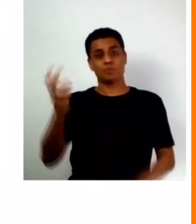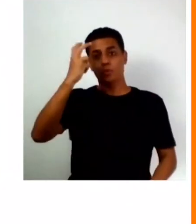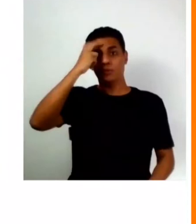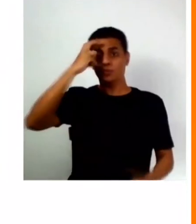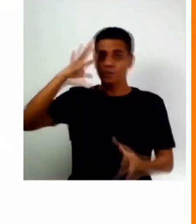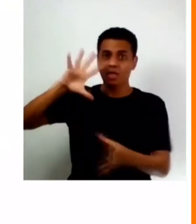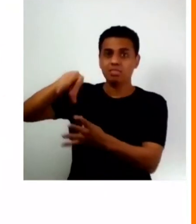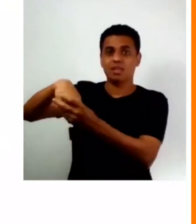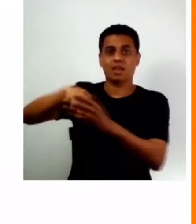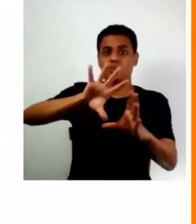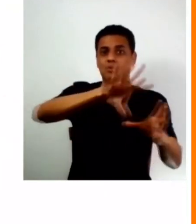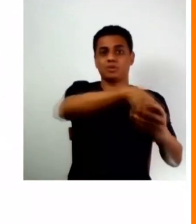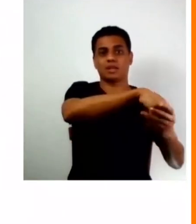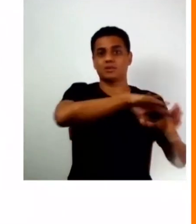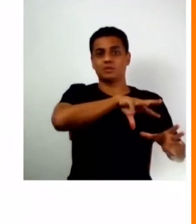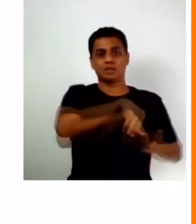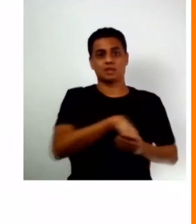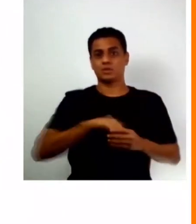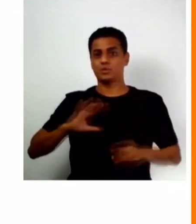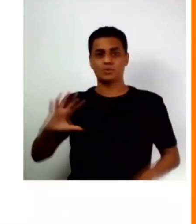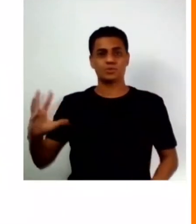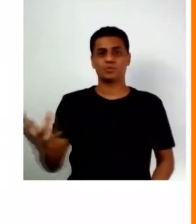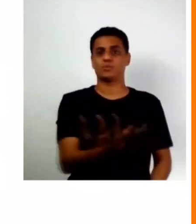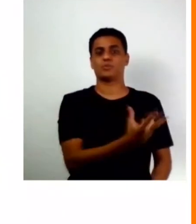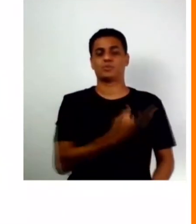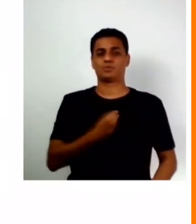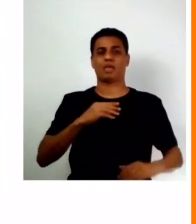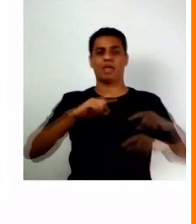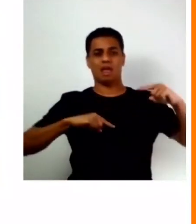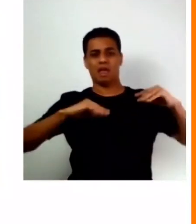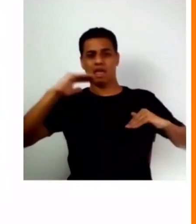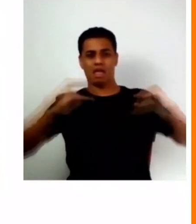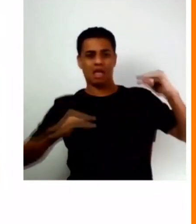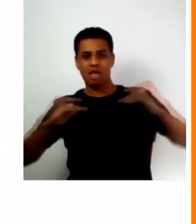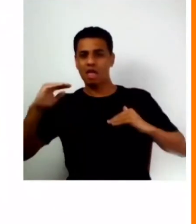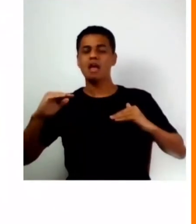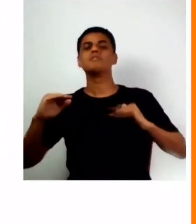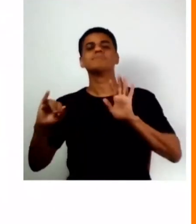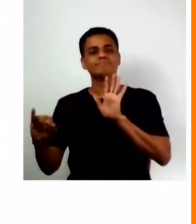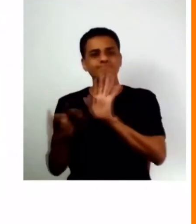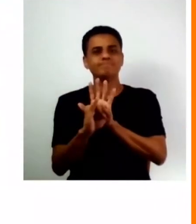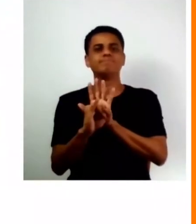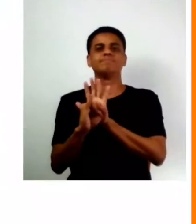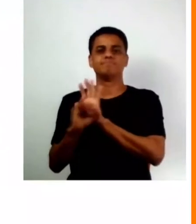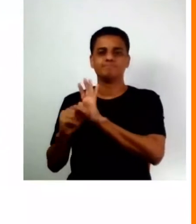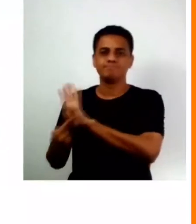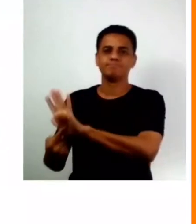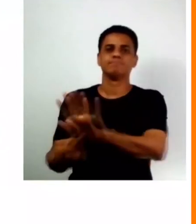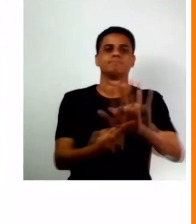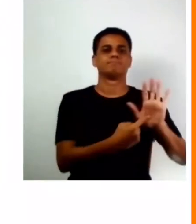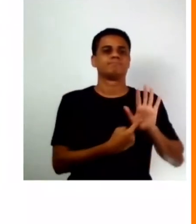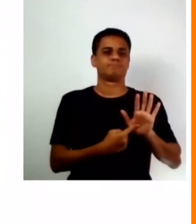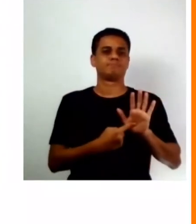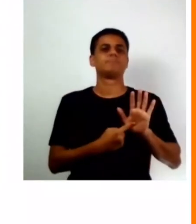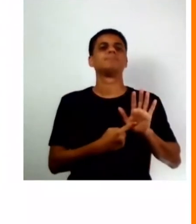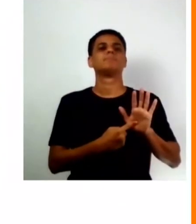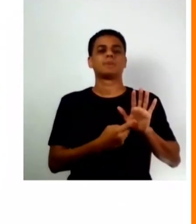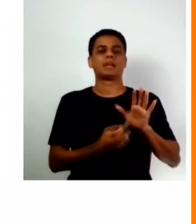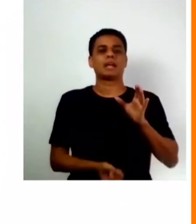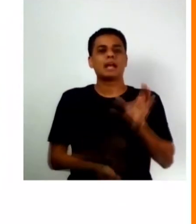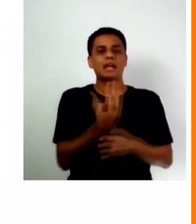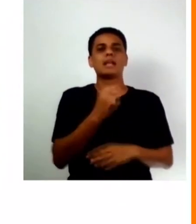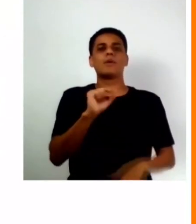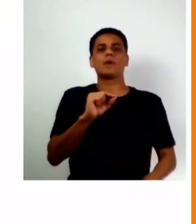e desigualdades. E este compromiso é o que configura unha nova mentalidade en a